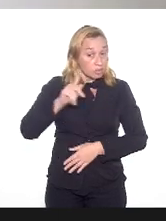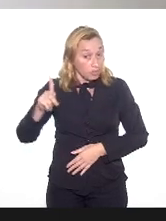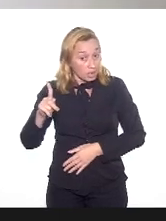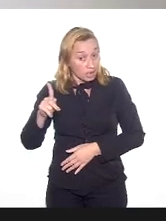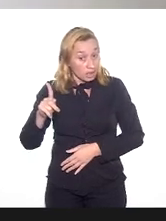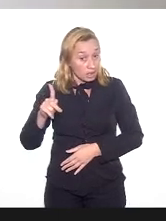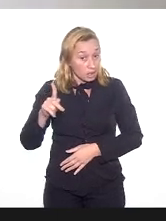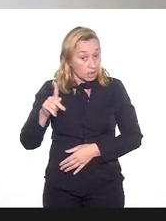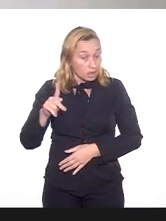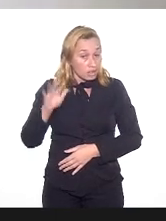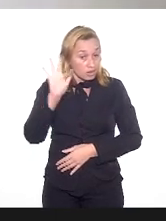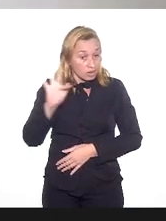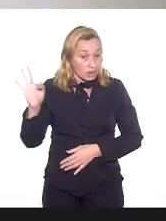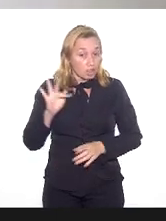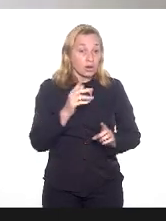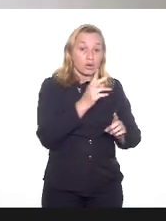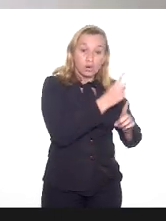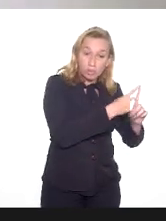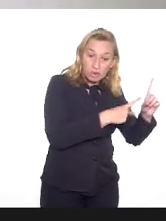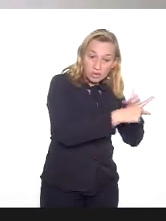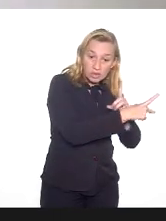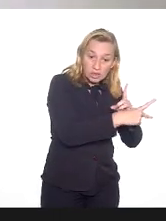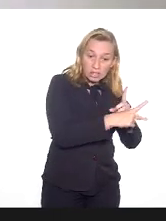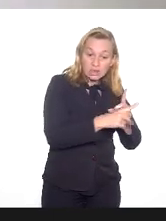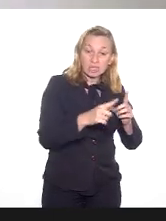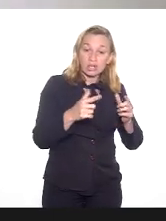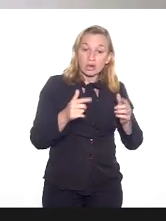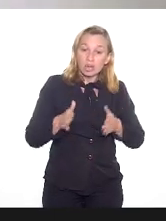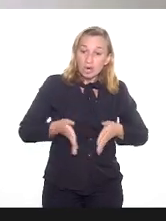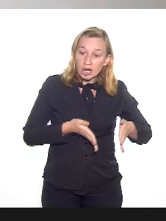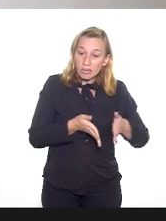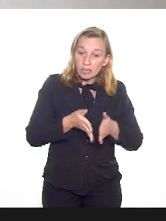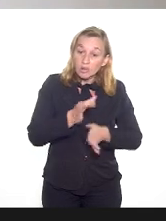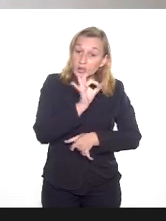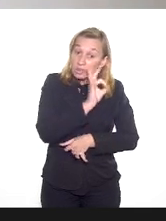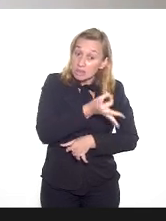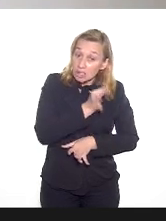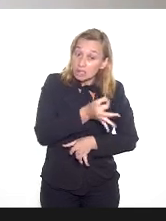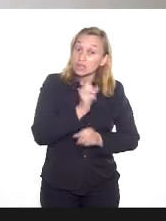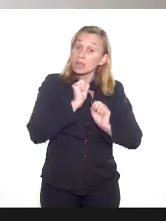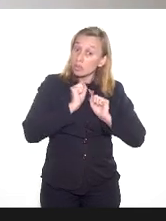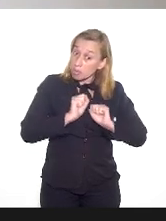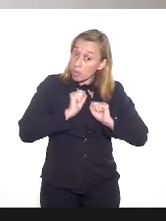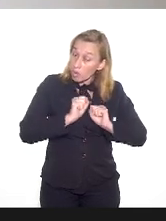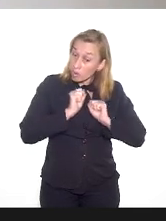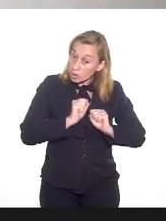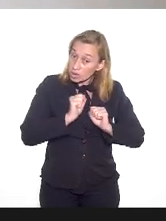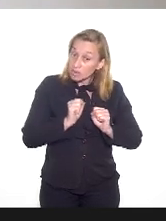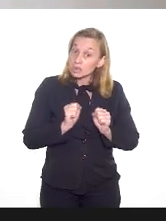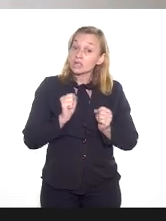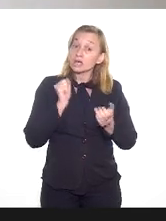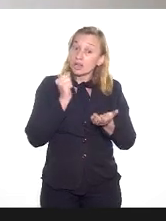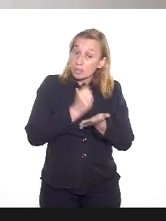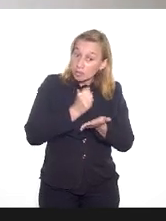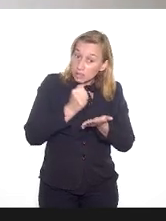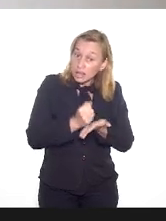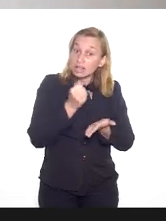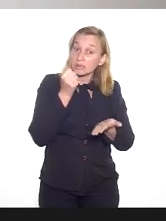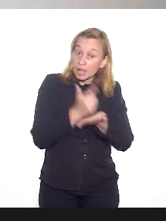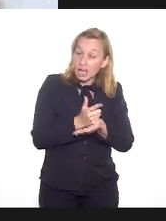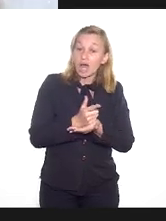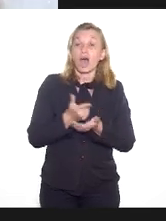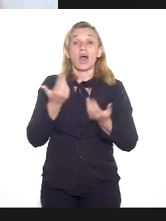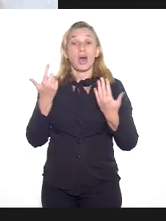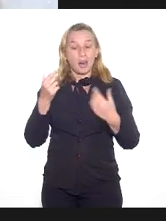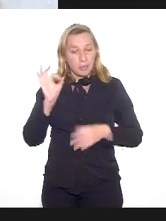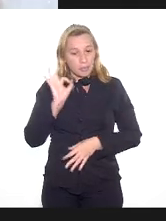Federal, né, o Rio Previdência, busquem os caminhos legais para que possa se rever o contrato, interromper. Perfeito.